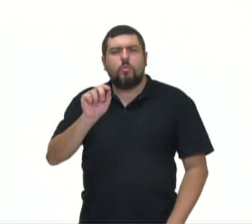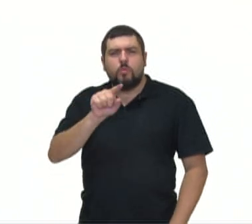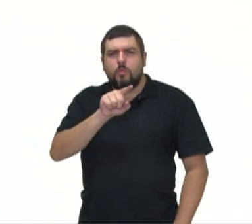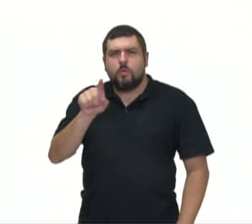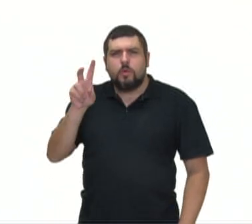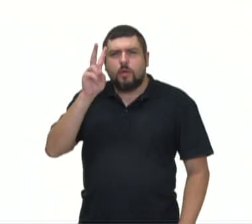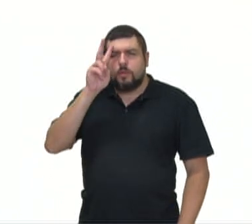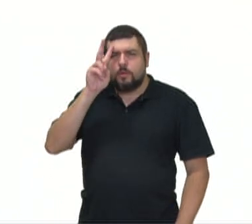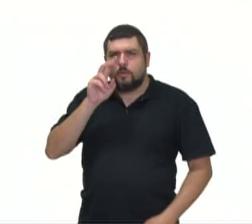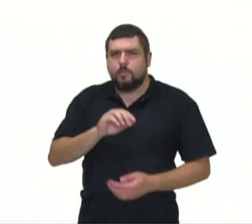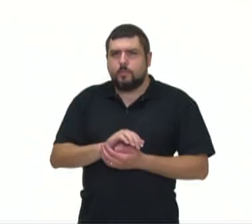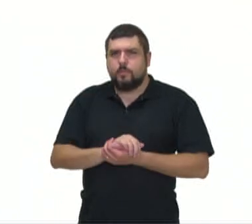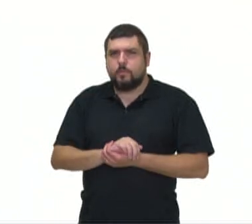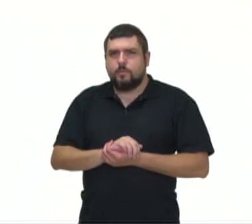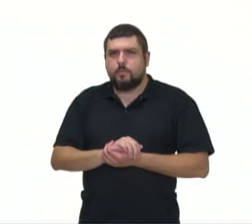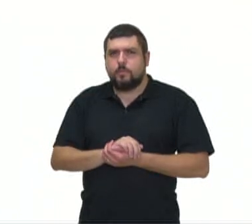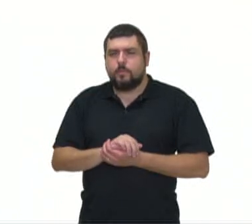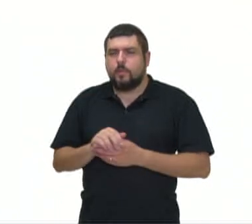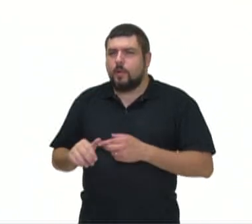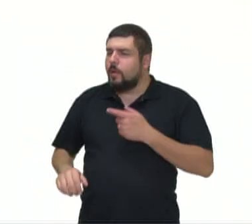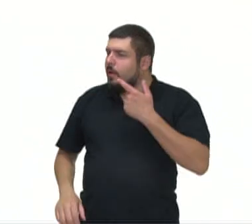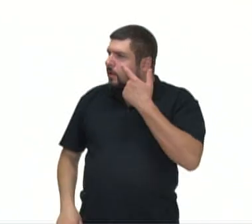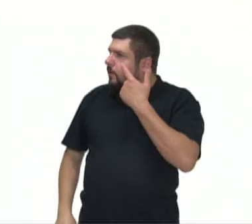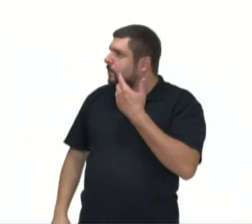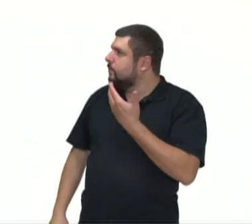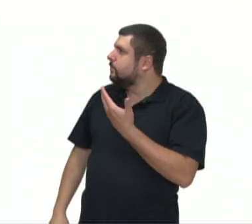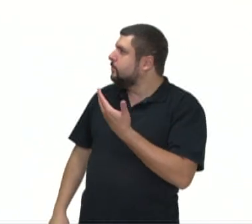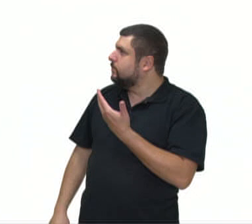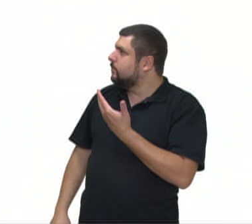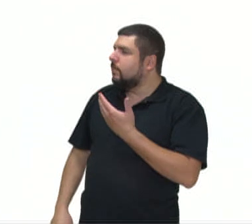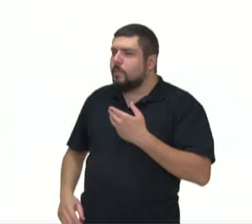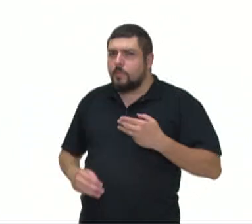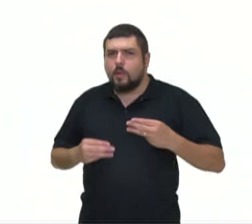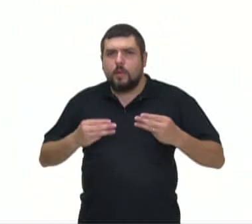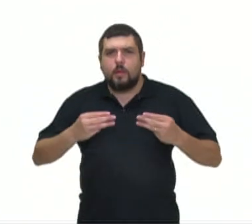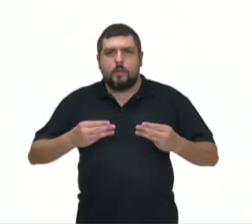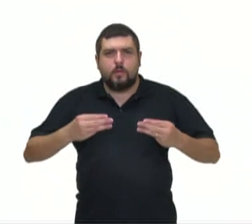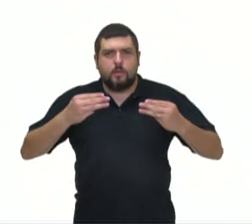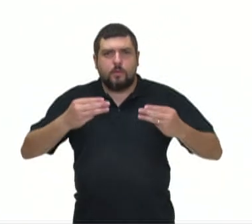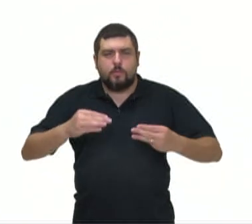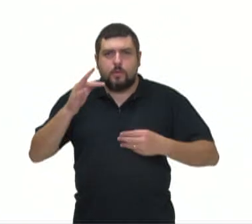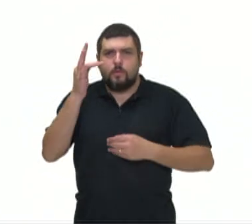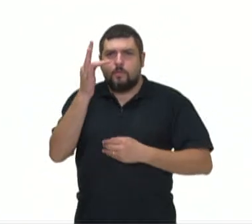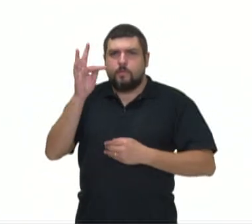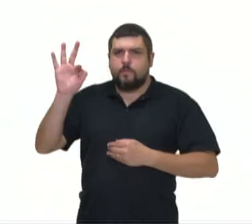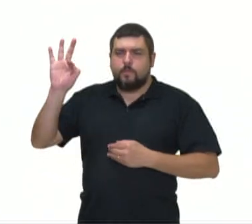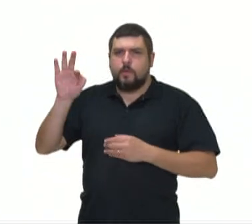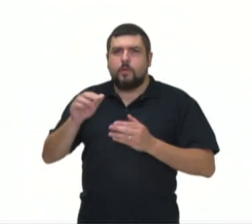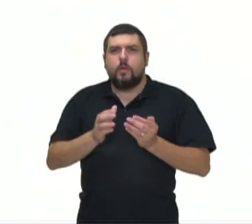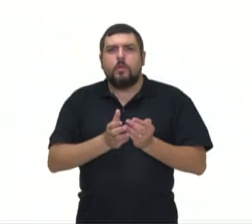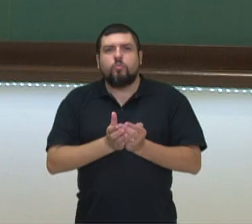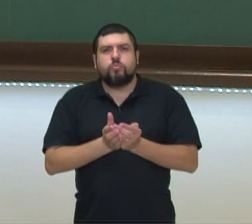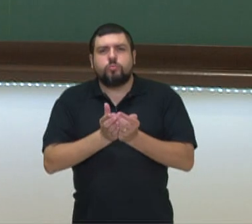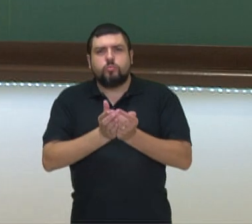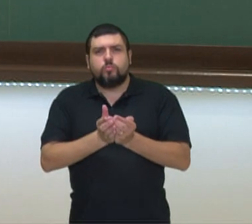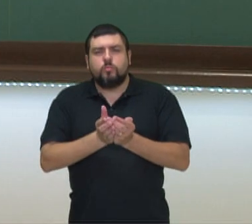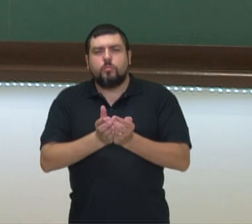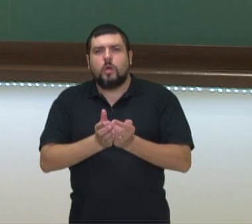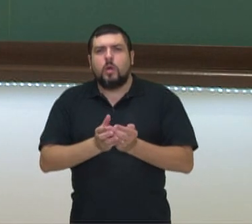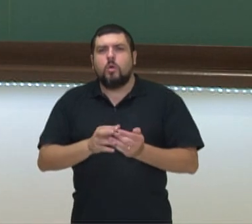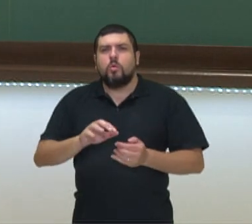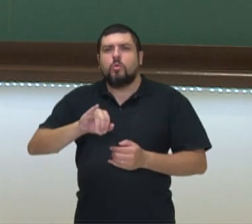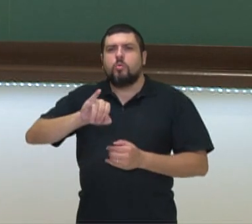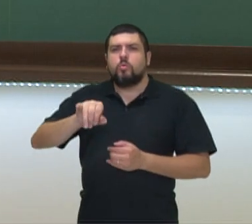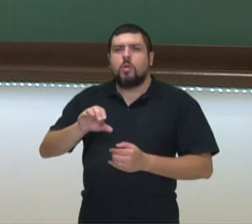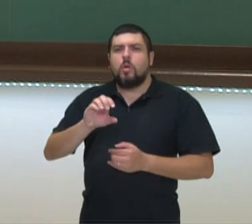Aqui na foto, o ministro francês das Finanças e também mercantilista, né? O Jean-Baptiste Colbert, é dele que